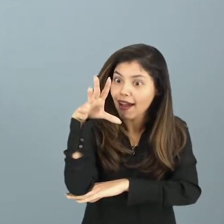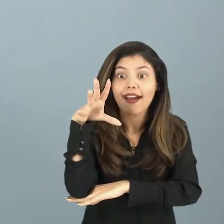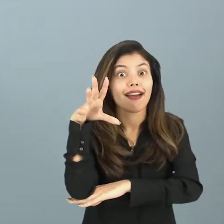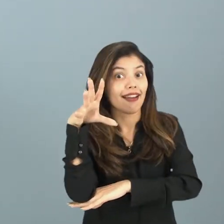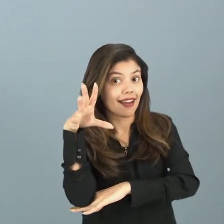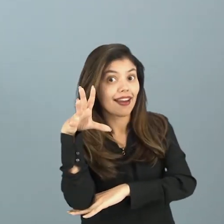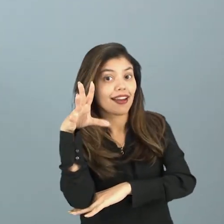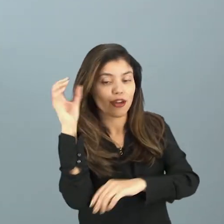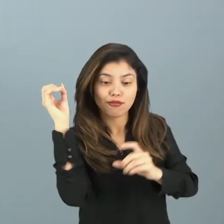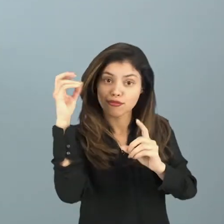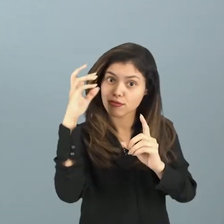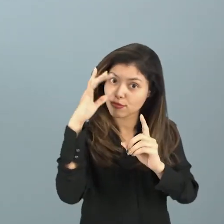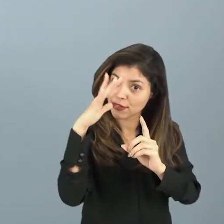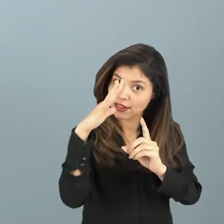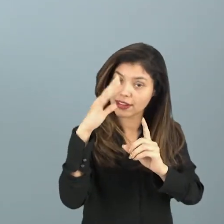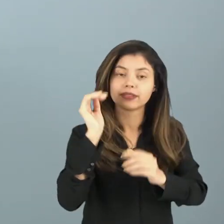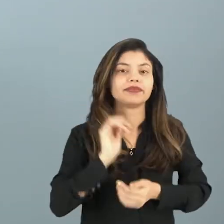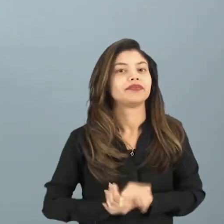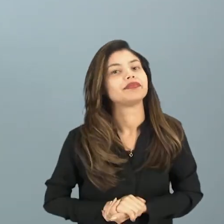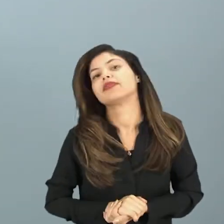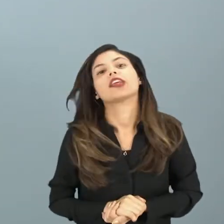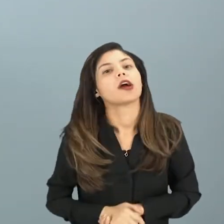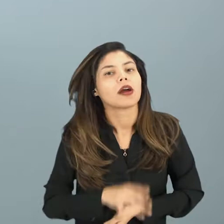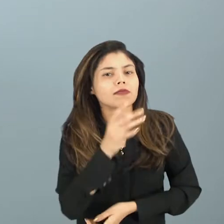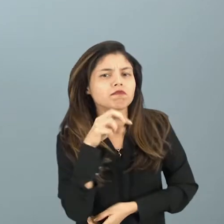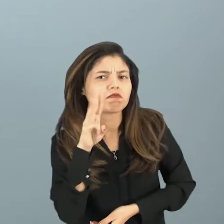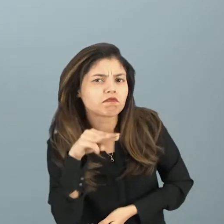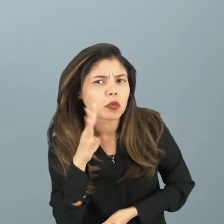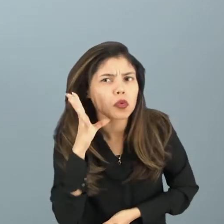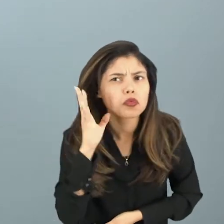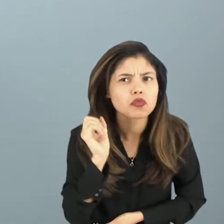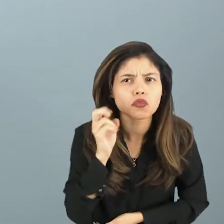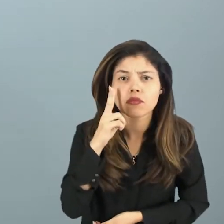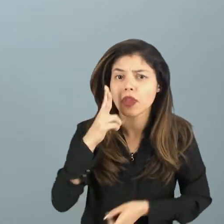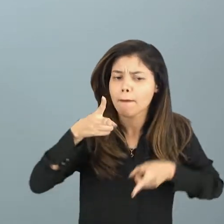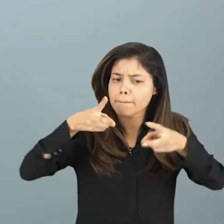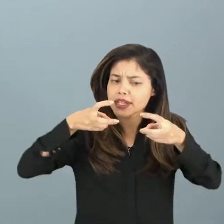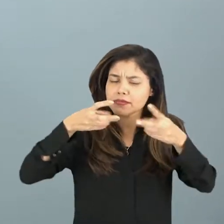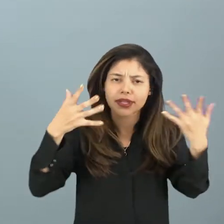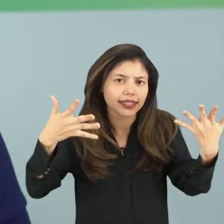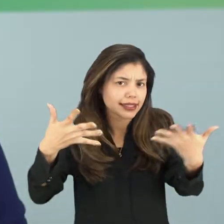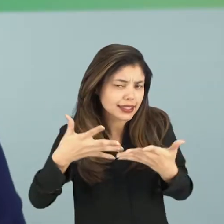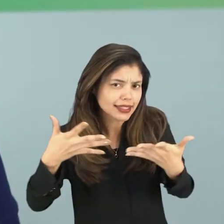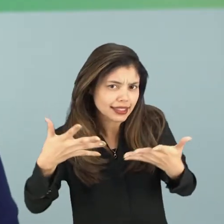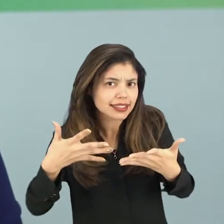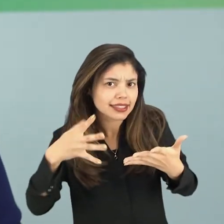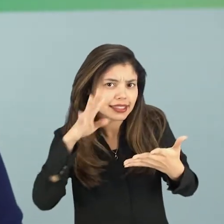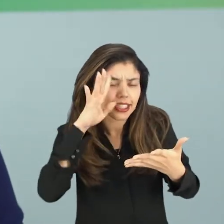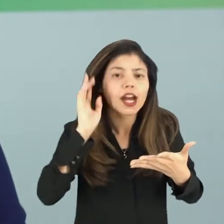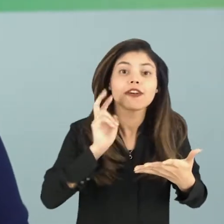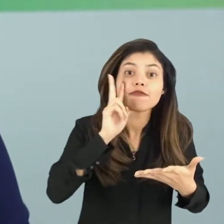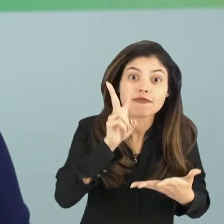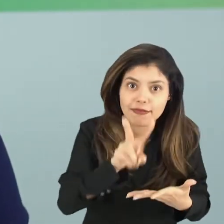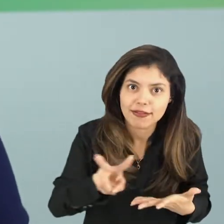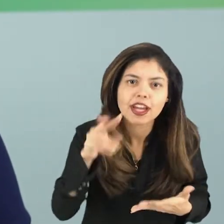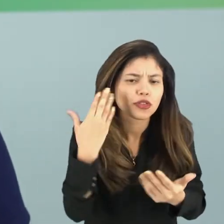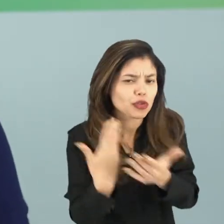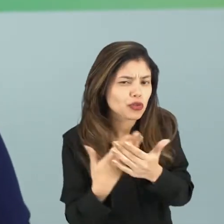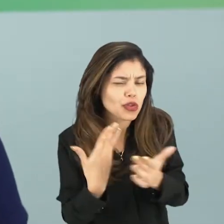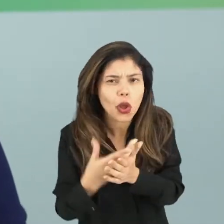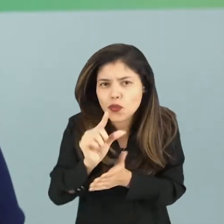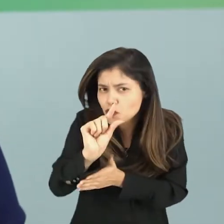iluminados? Quem não ouviu ainda, vai ter a oportunidade de ver e estudar um